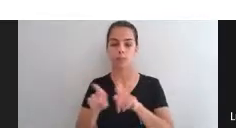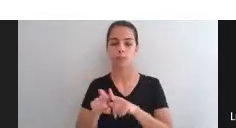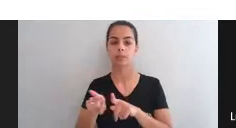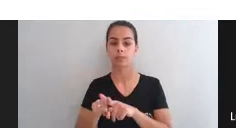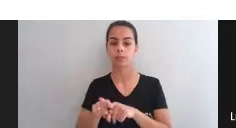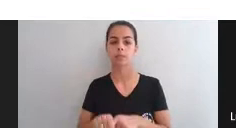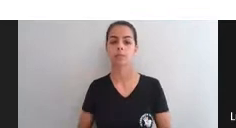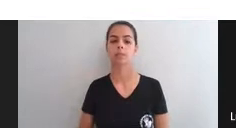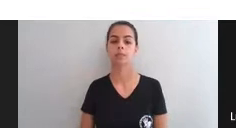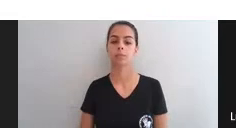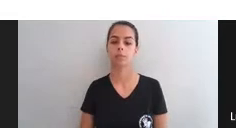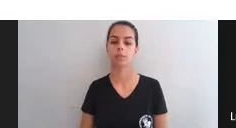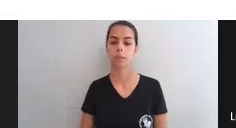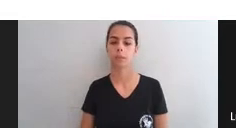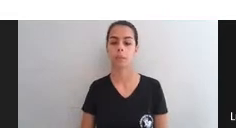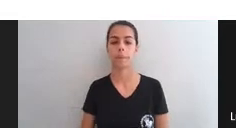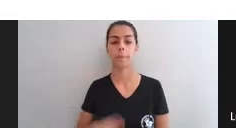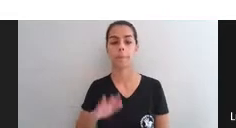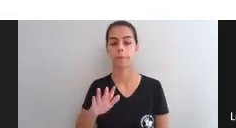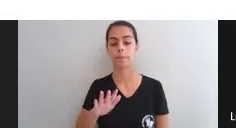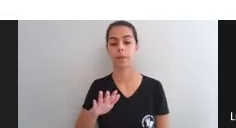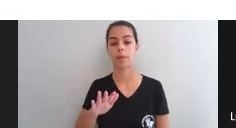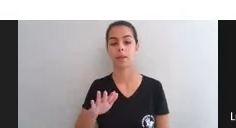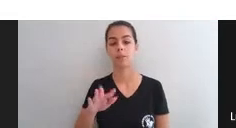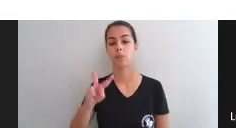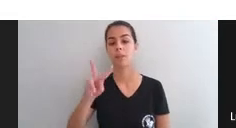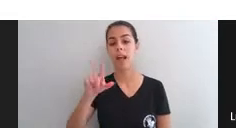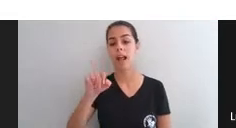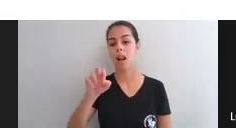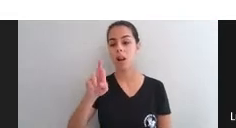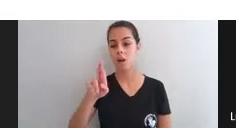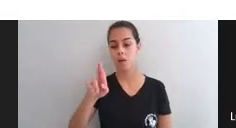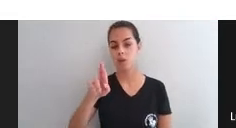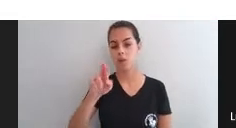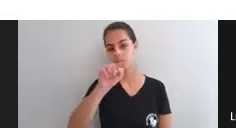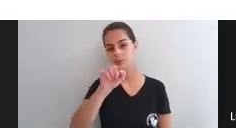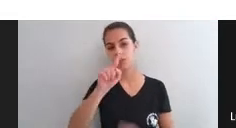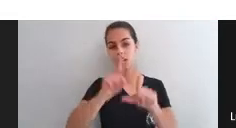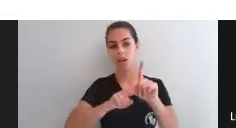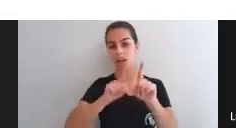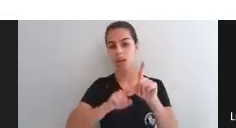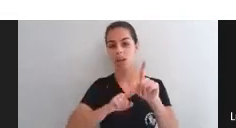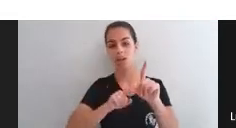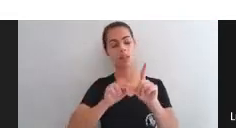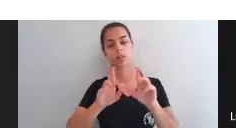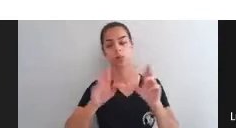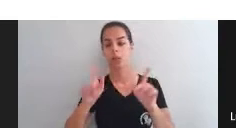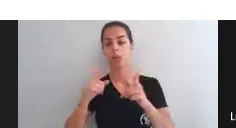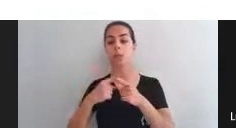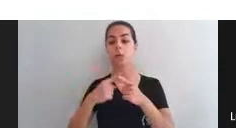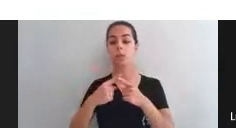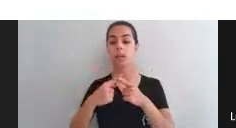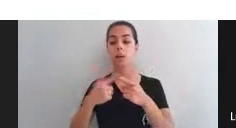menos, né? No caso, os valores, porque calor rejeitado tem sinal negativo.